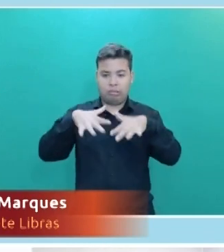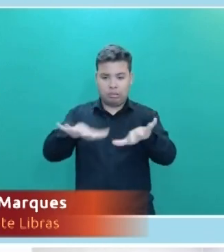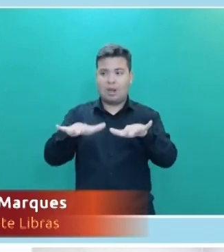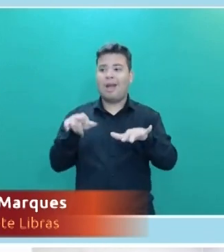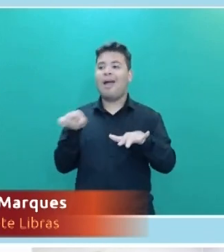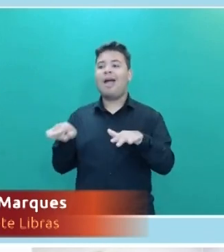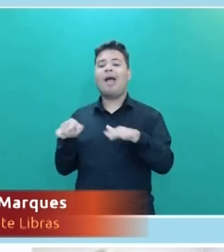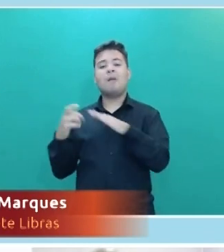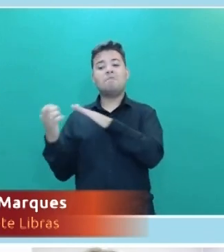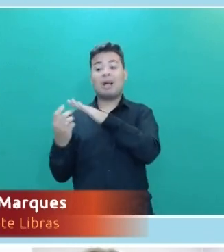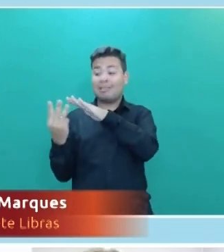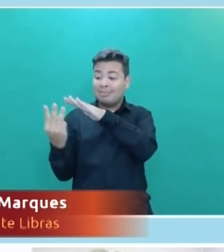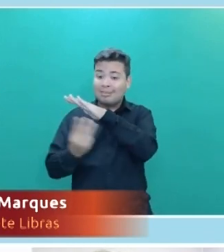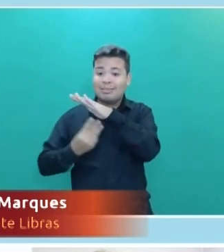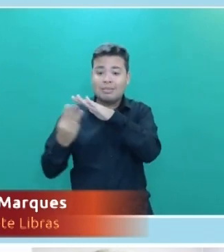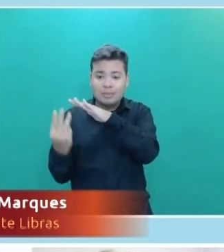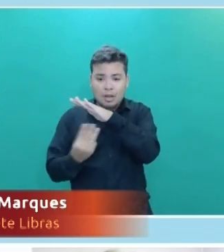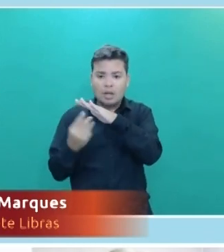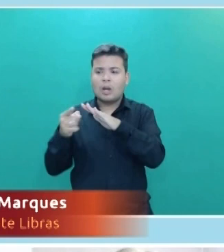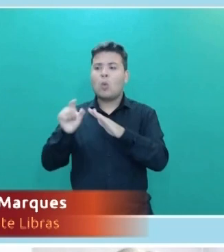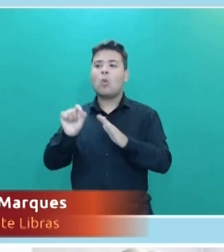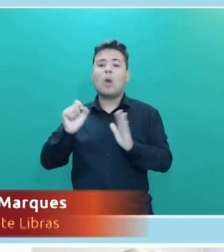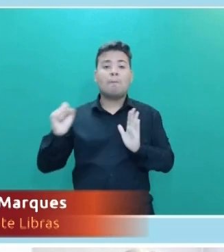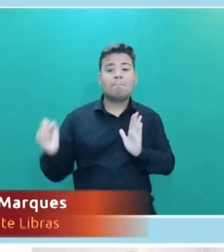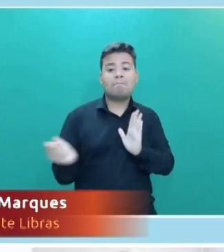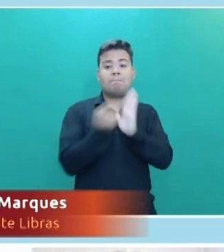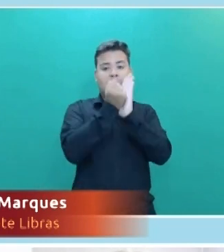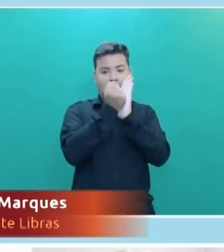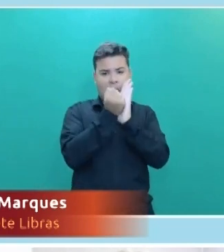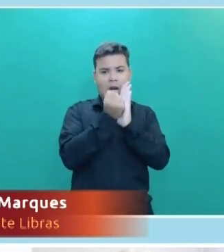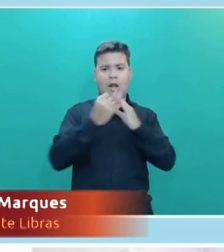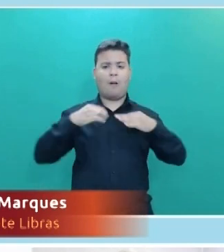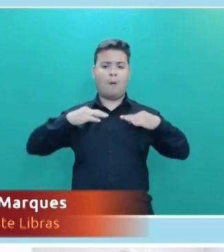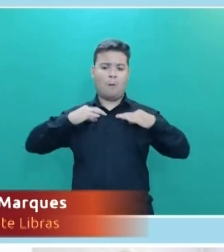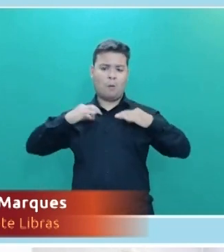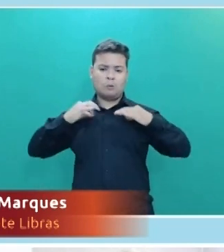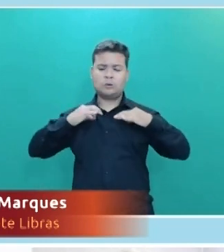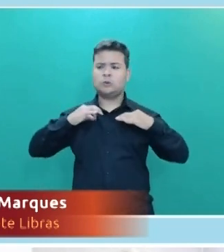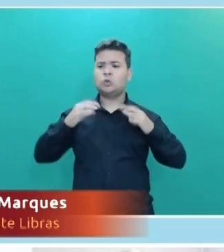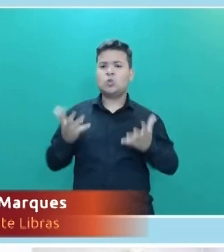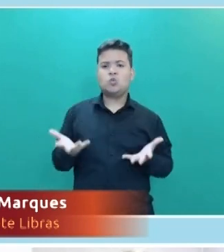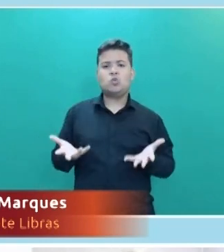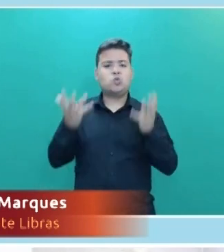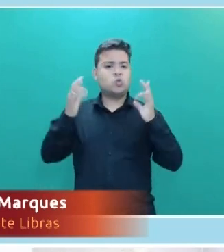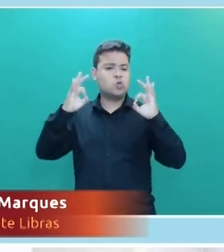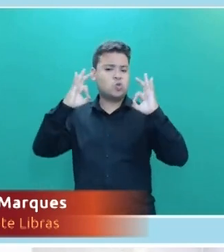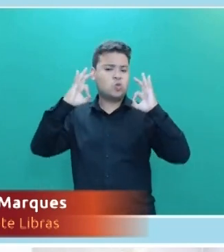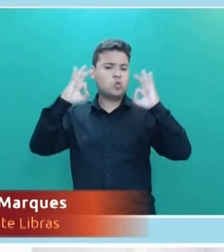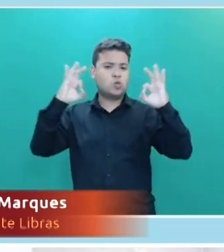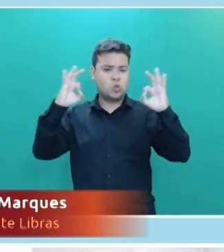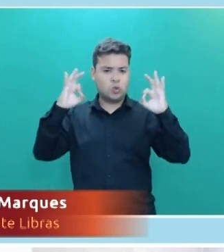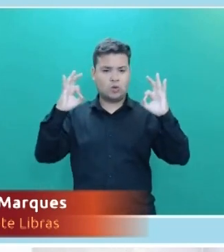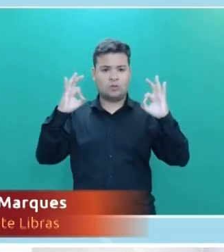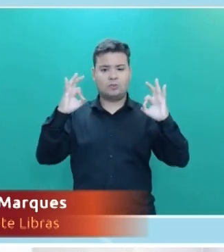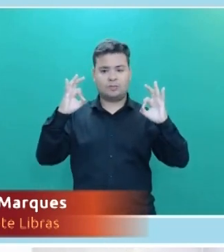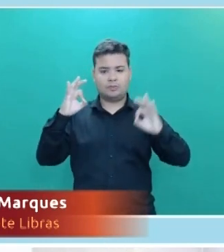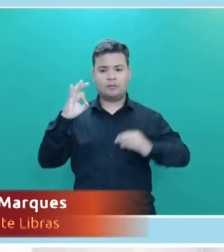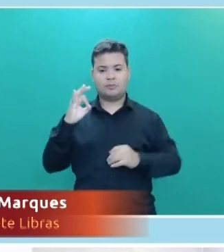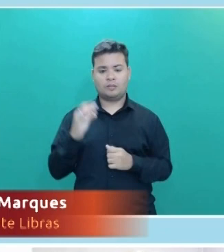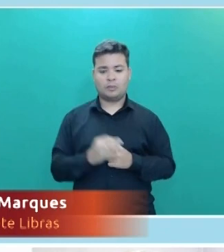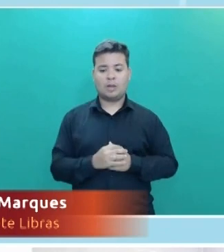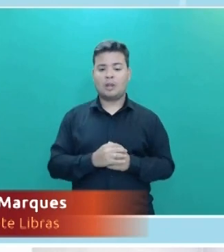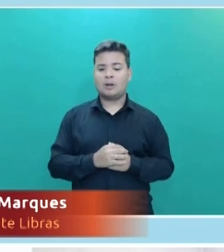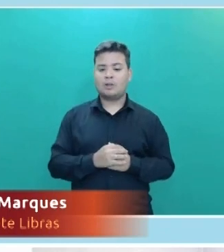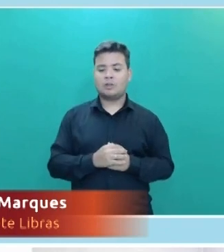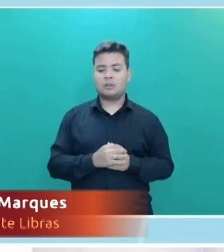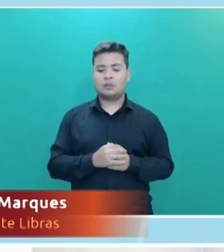grandes marcas, de grandes grifes de produto de luxo, como a Zara, né?